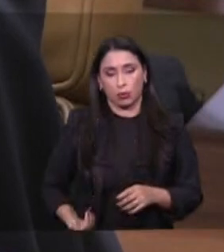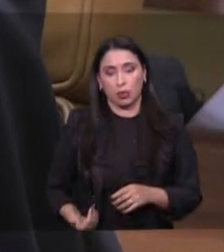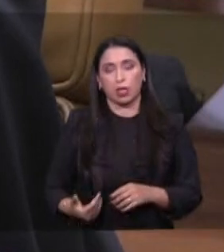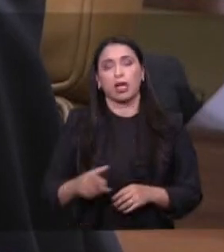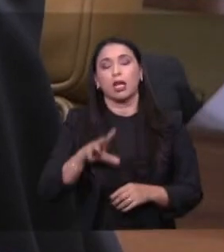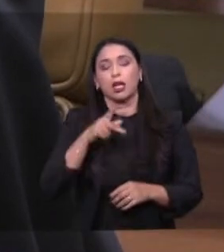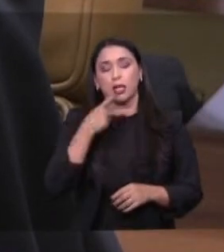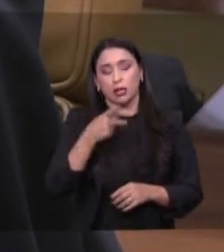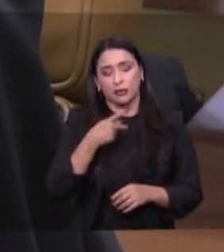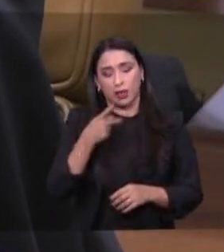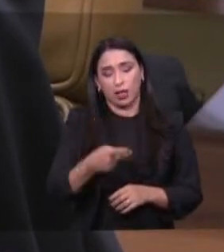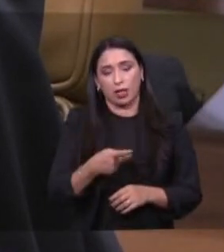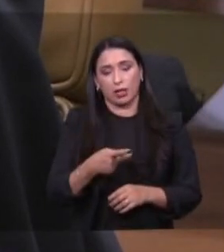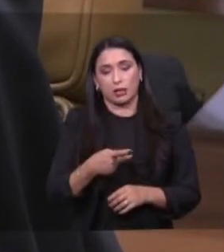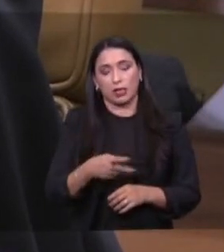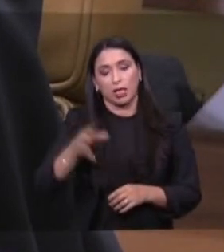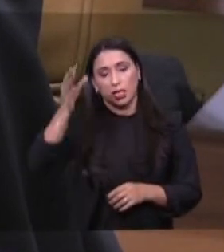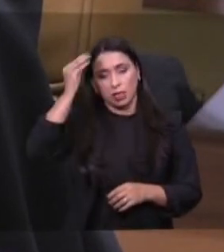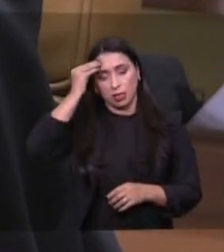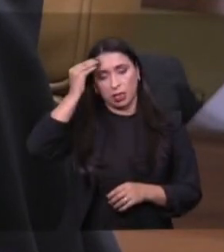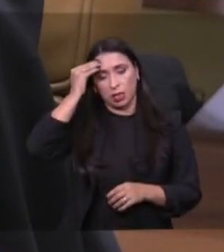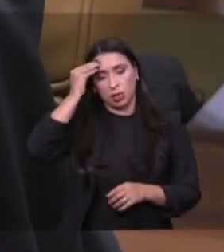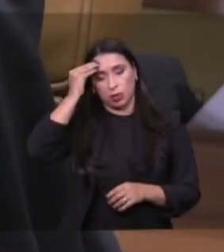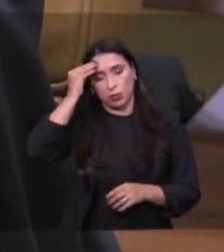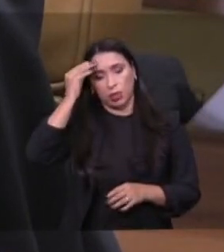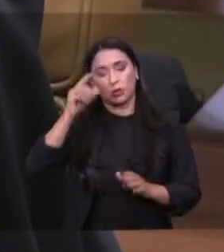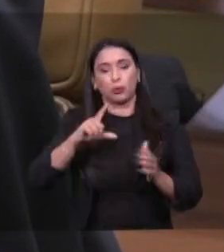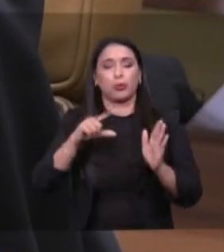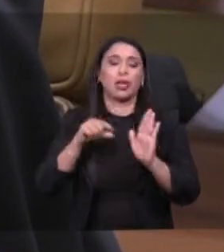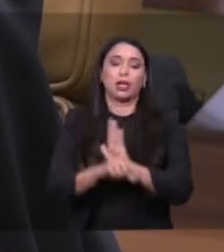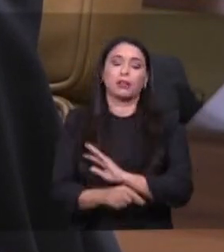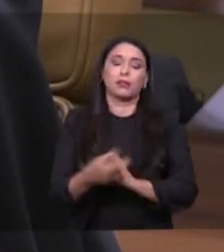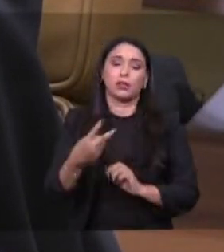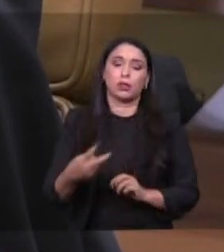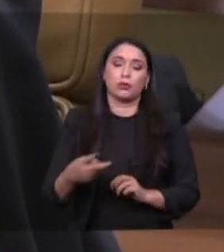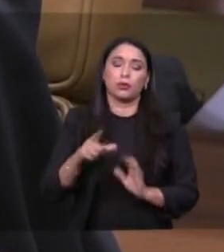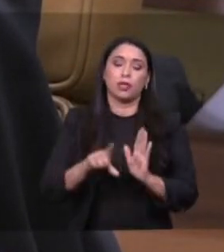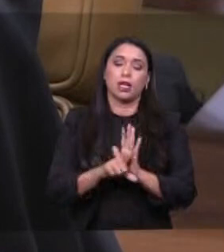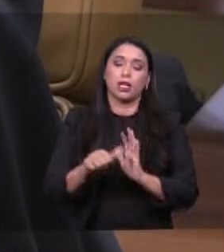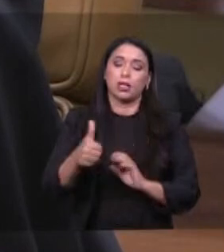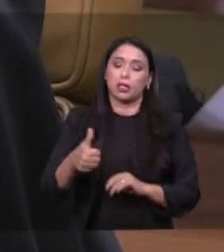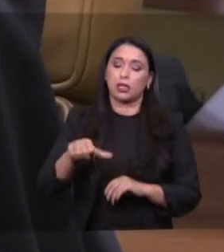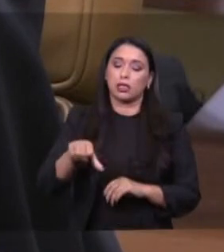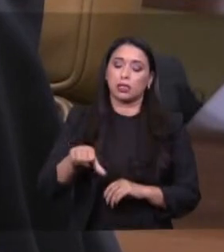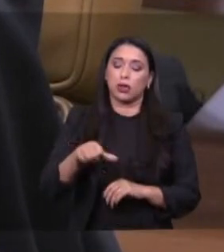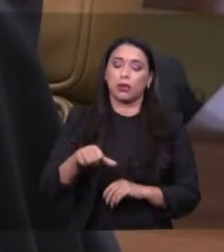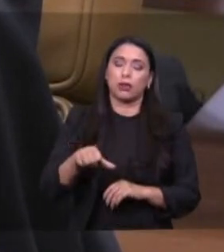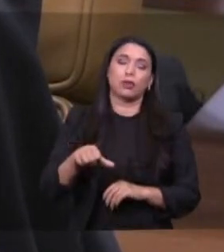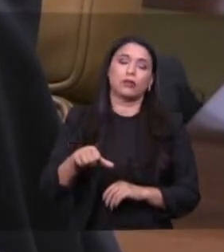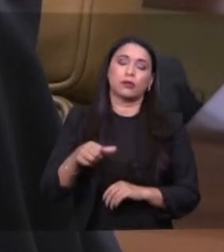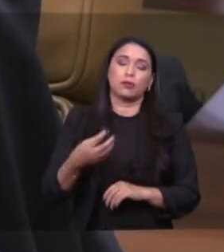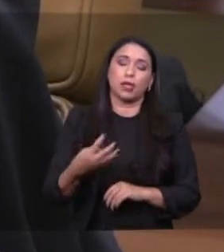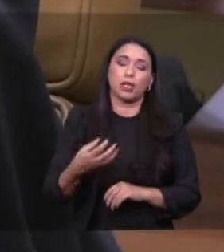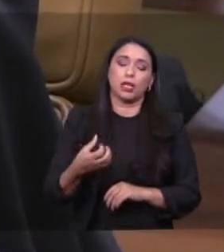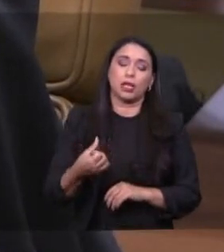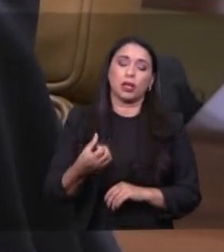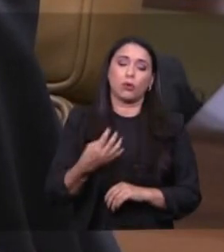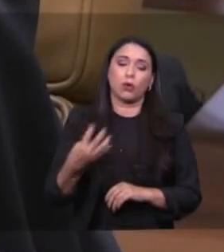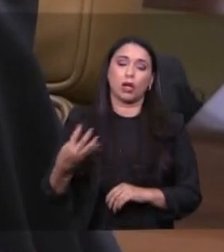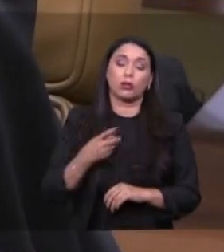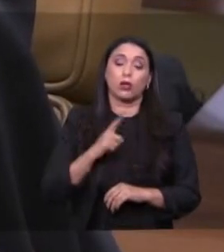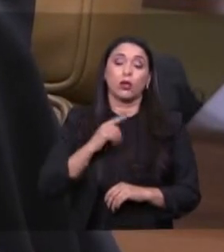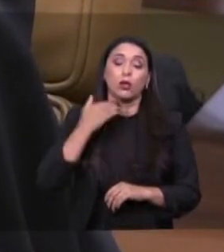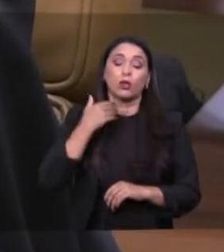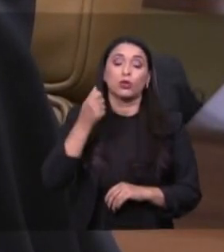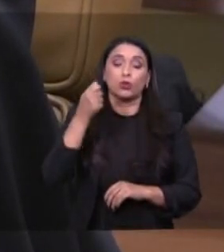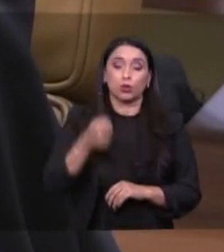11. Atribuição de interpretação conforme ao parágrafo 2º do artigo 3º B da Lei 13.964, para assentar que a) o